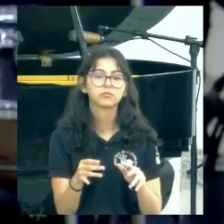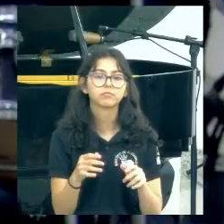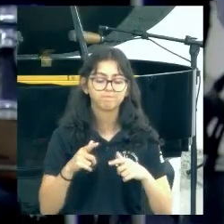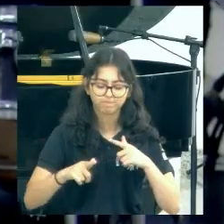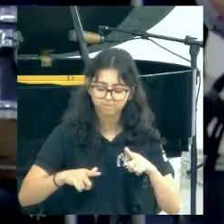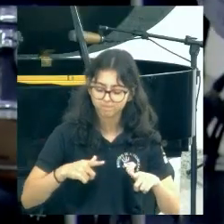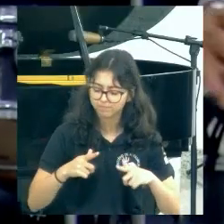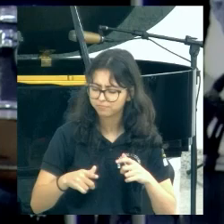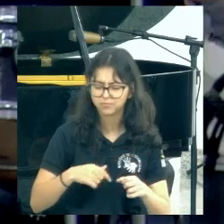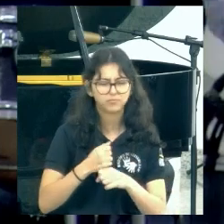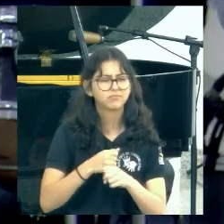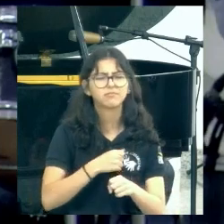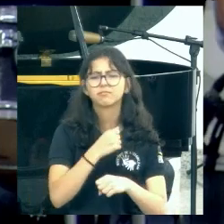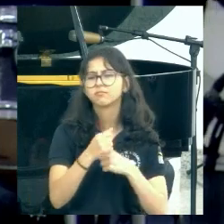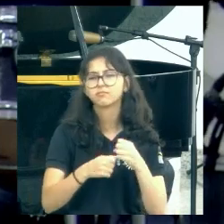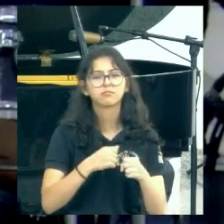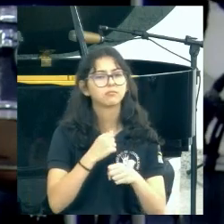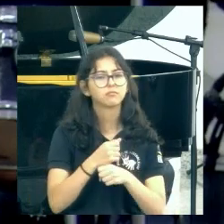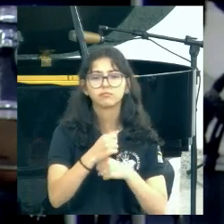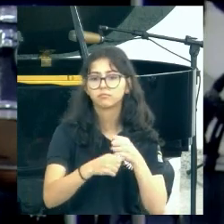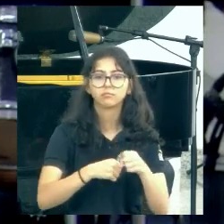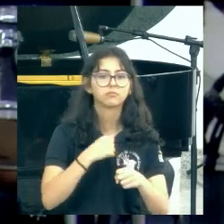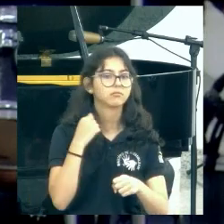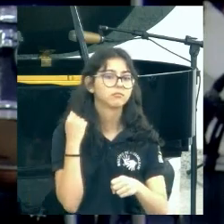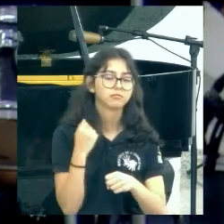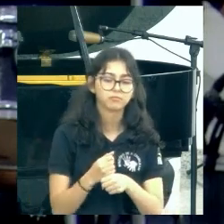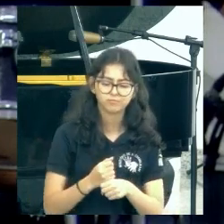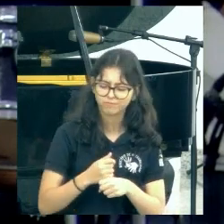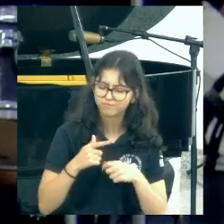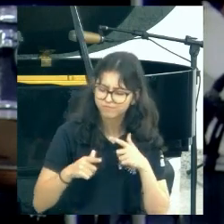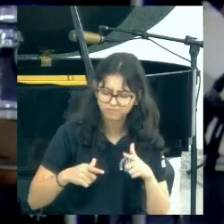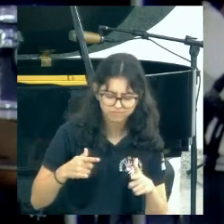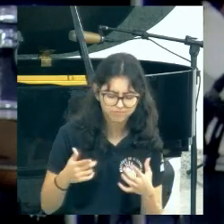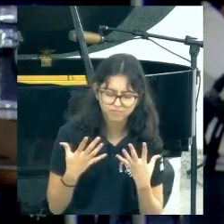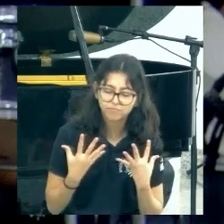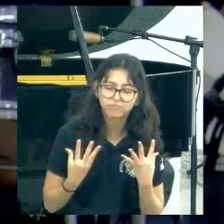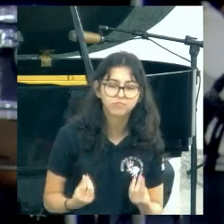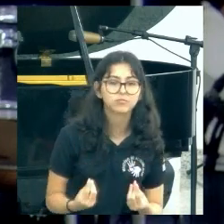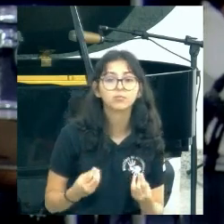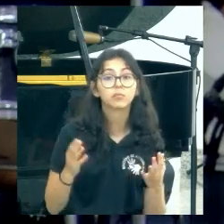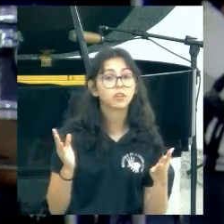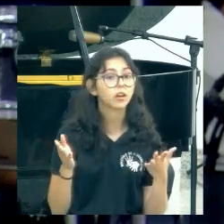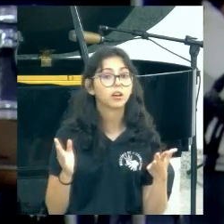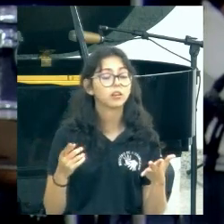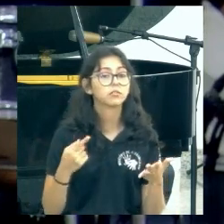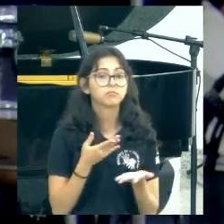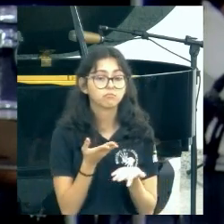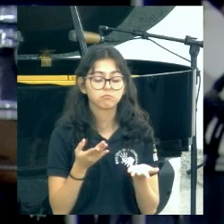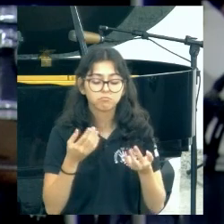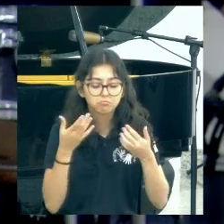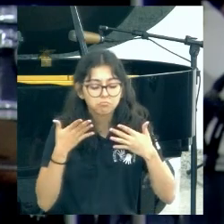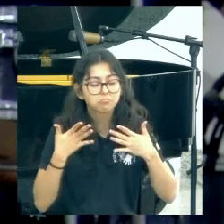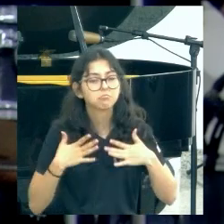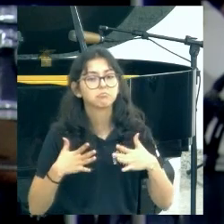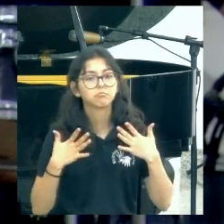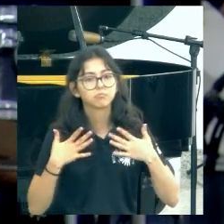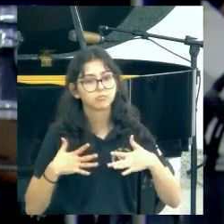de dias e dias de desgaste físico, para que hoje você tivesse essa situação mais confortável.